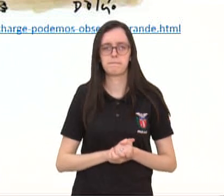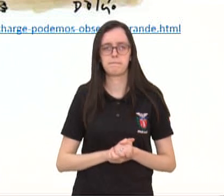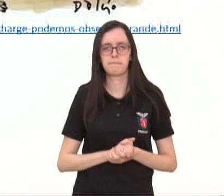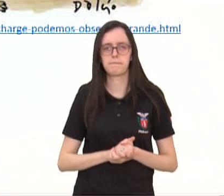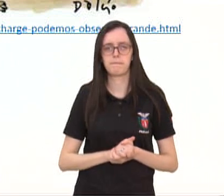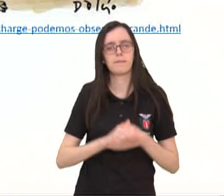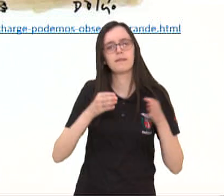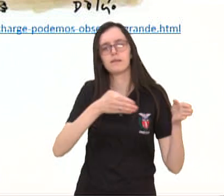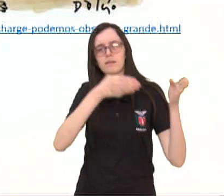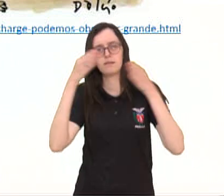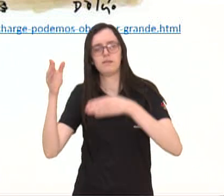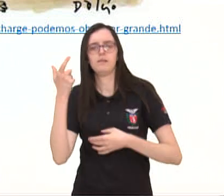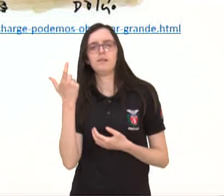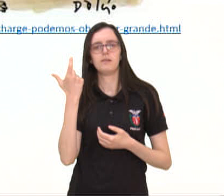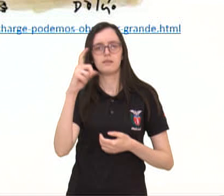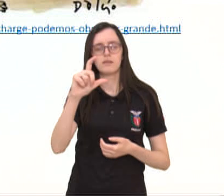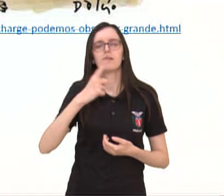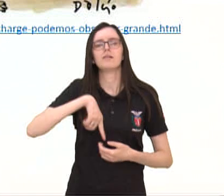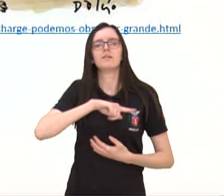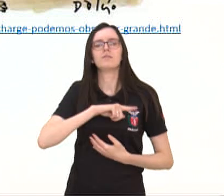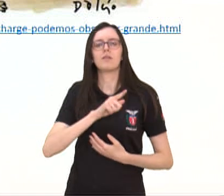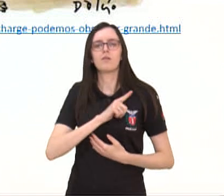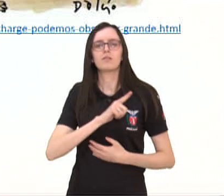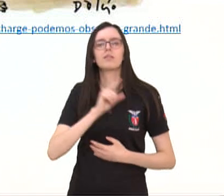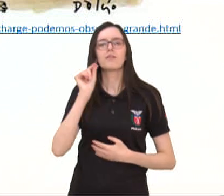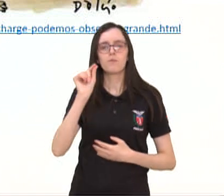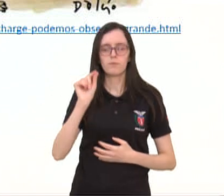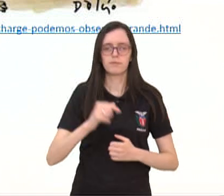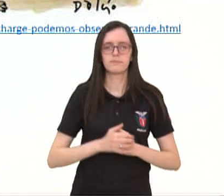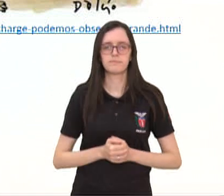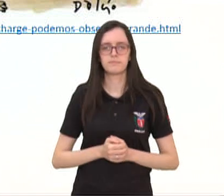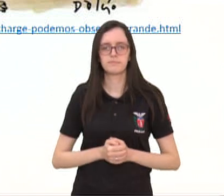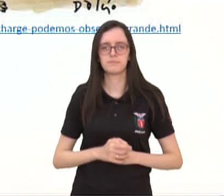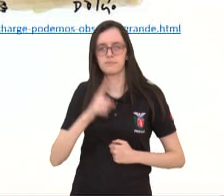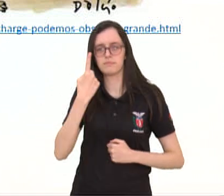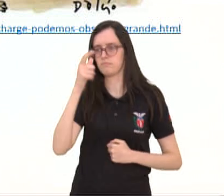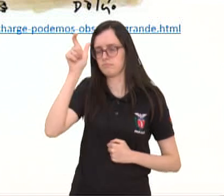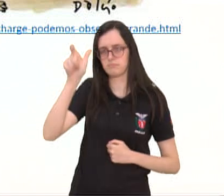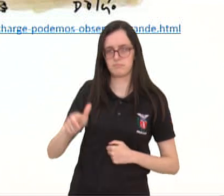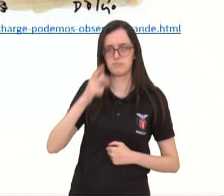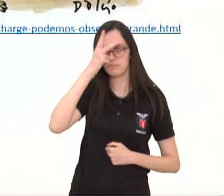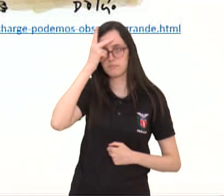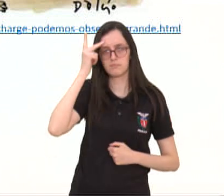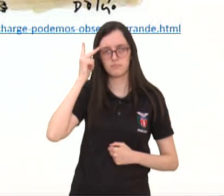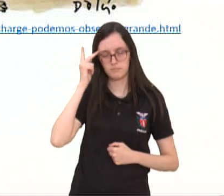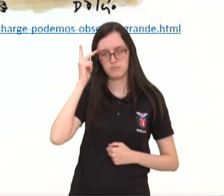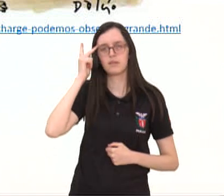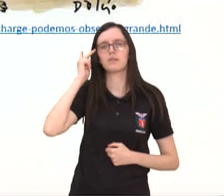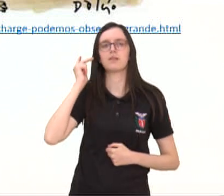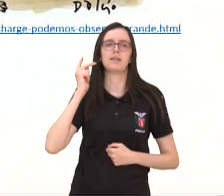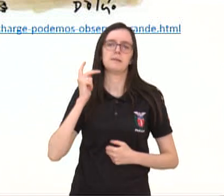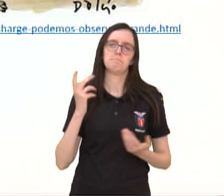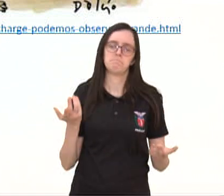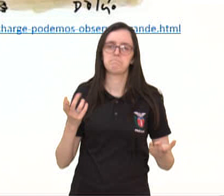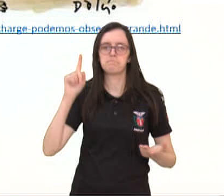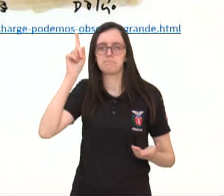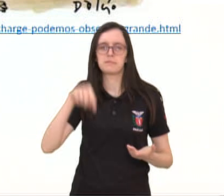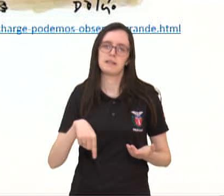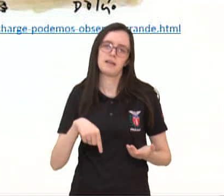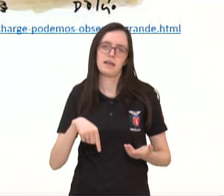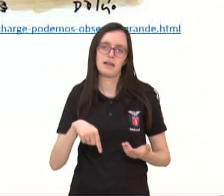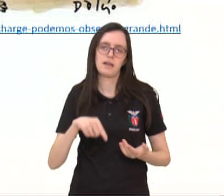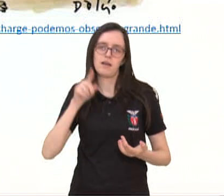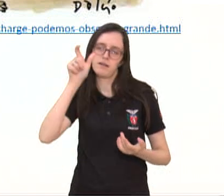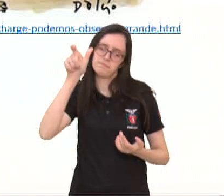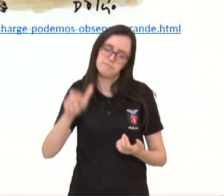outro lado da charge, nós temos uma pessoa que, teoricamente, está